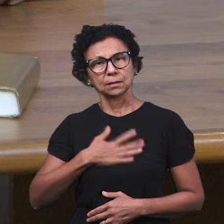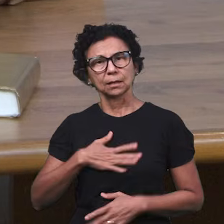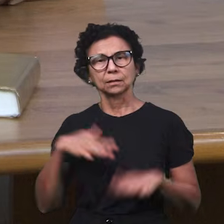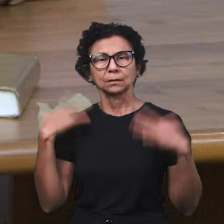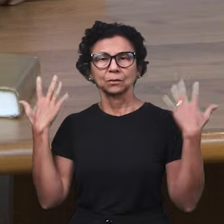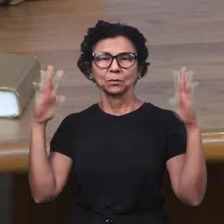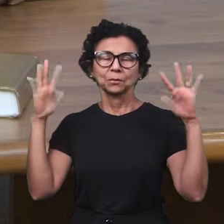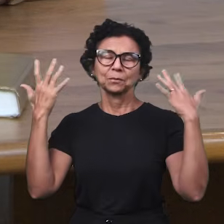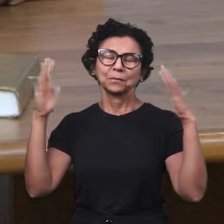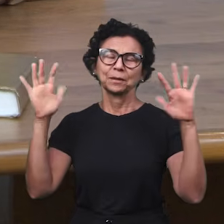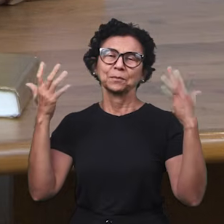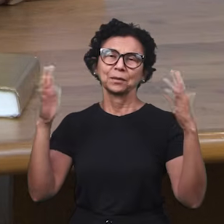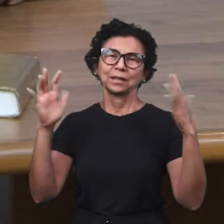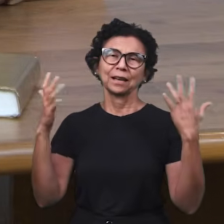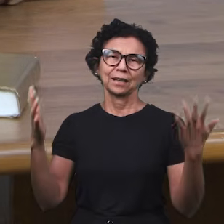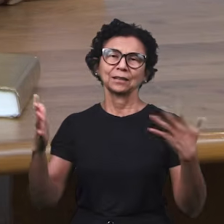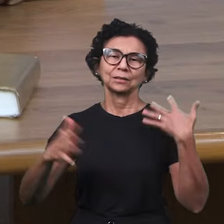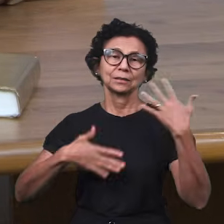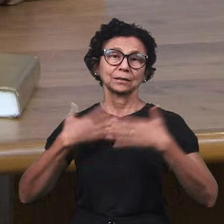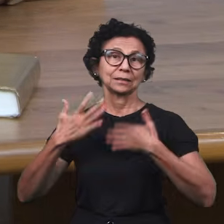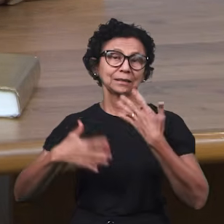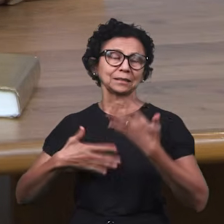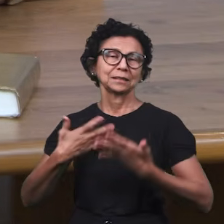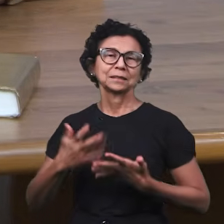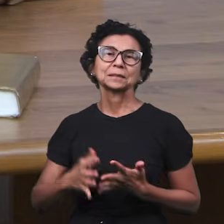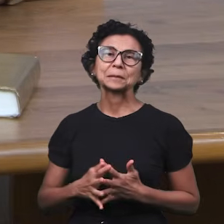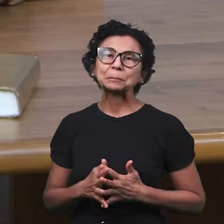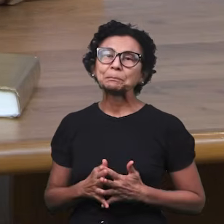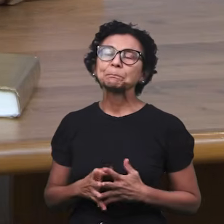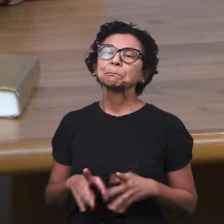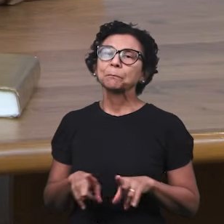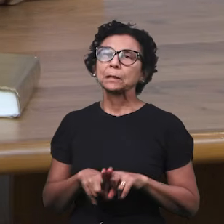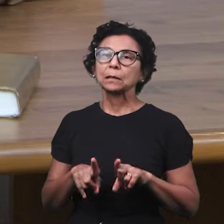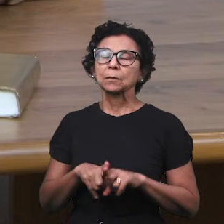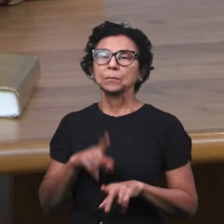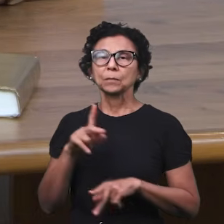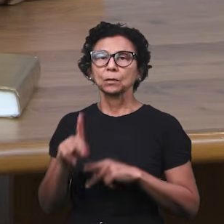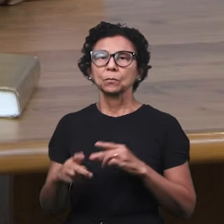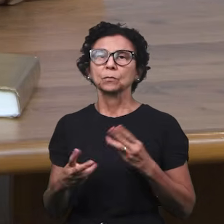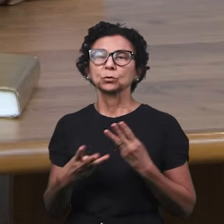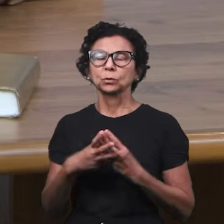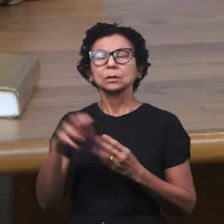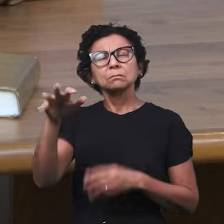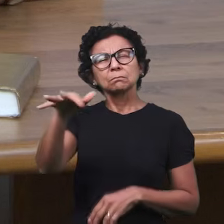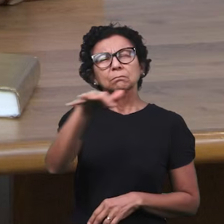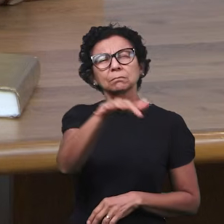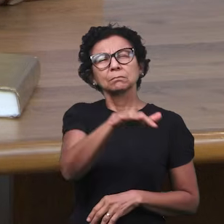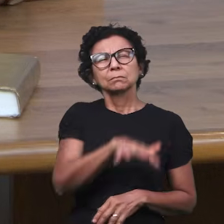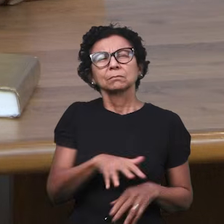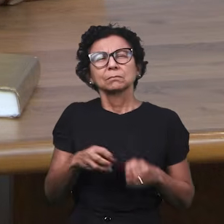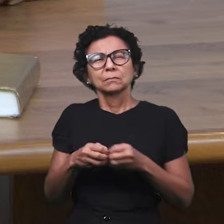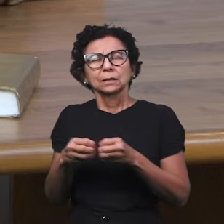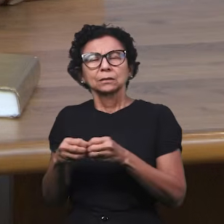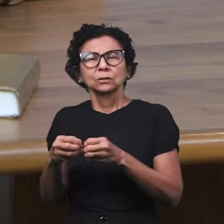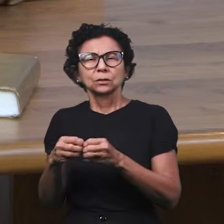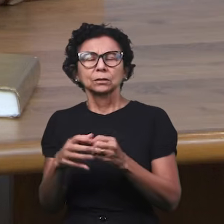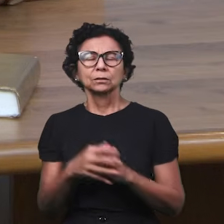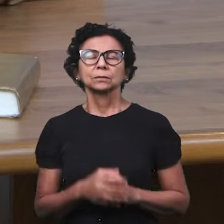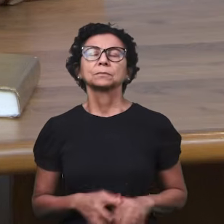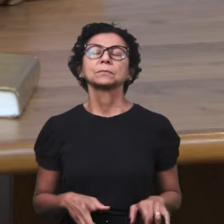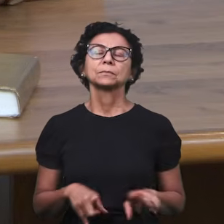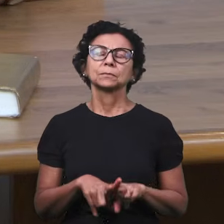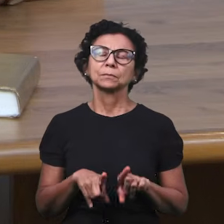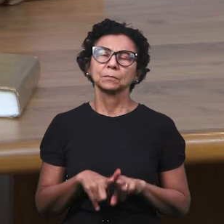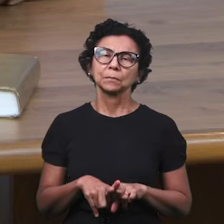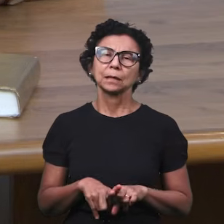de banquete e de alegria. E também os judeus das aldeias que habitavam nas vilas fizeram